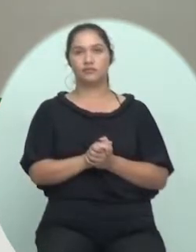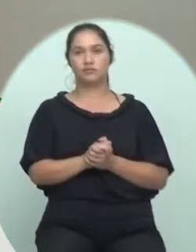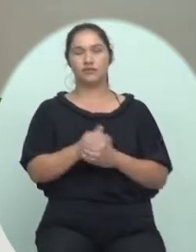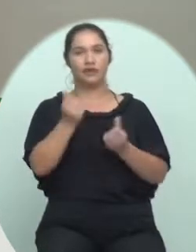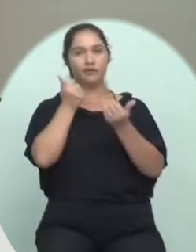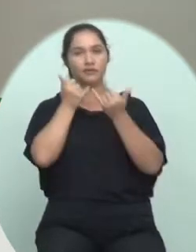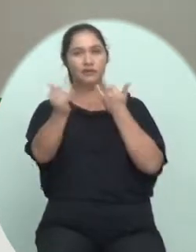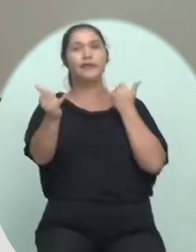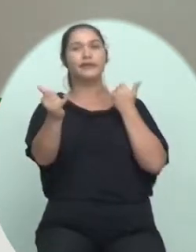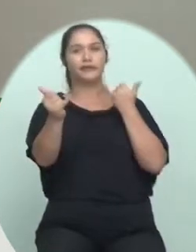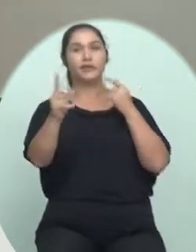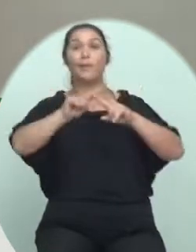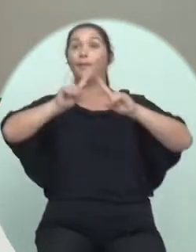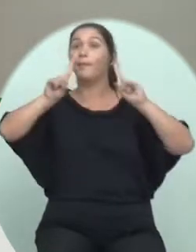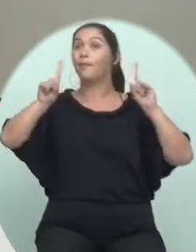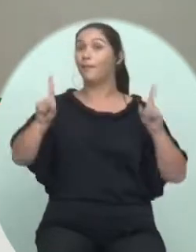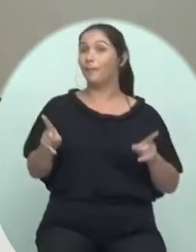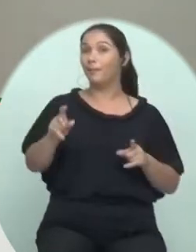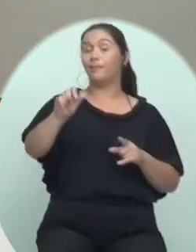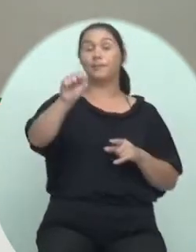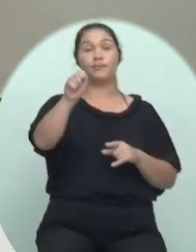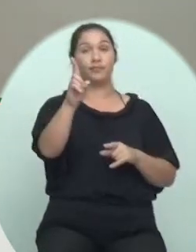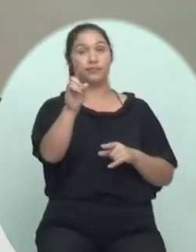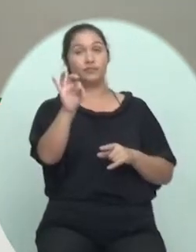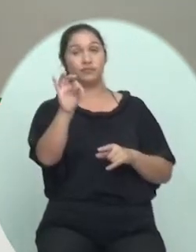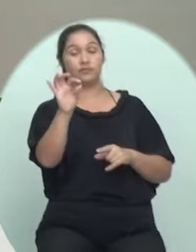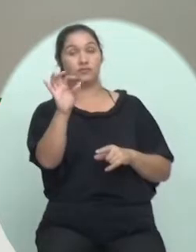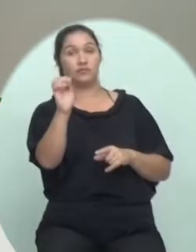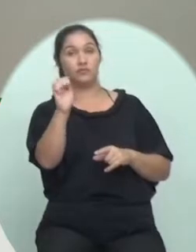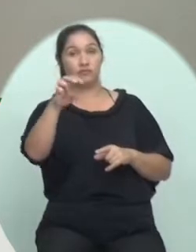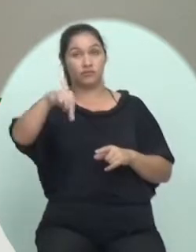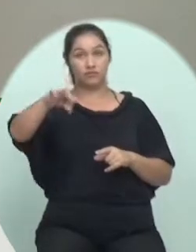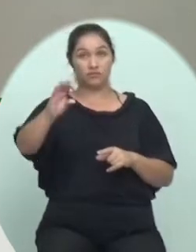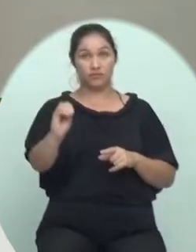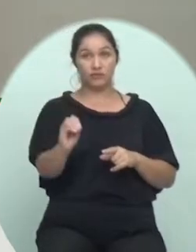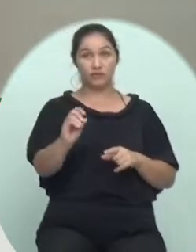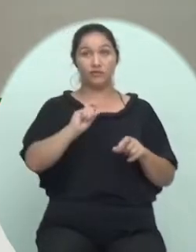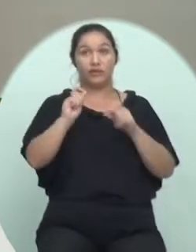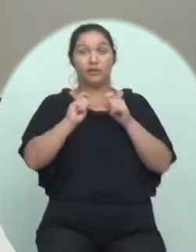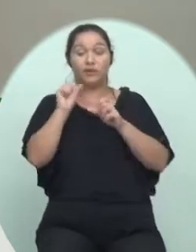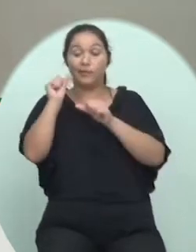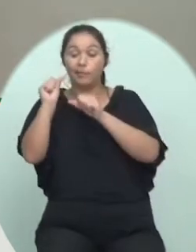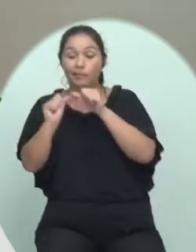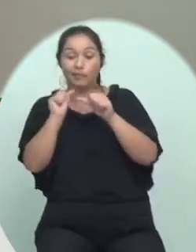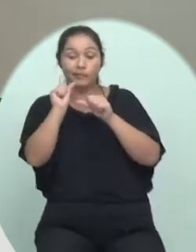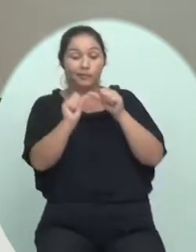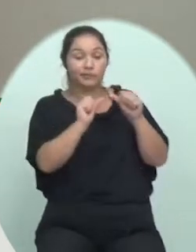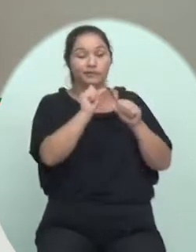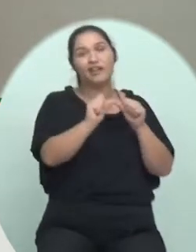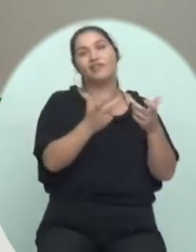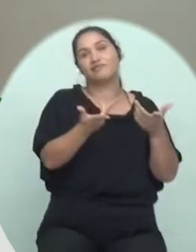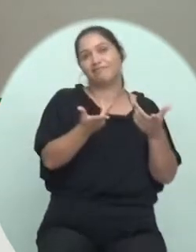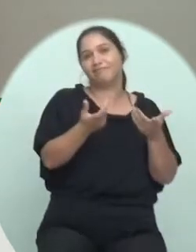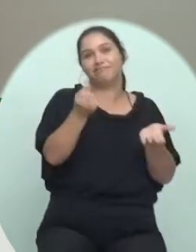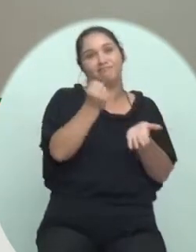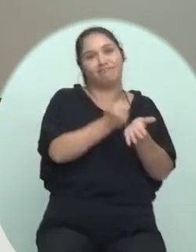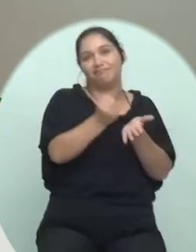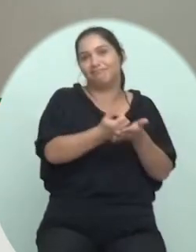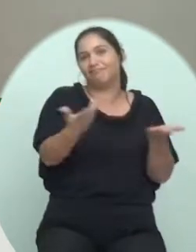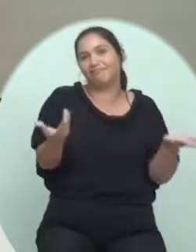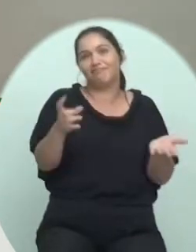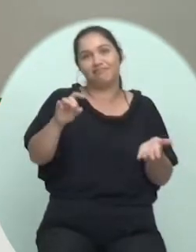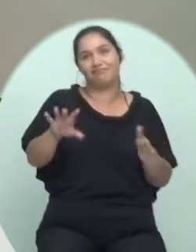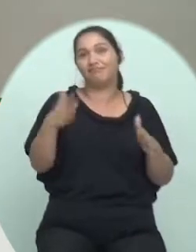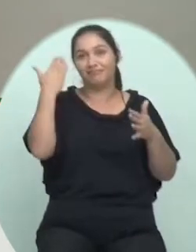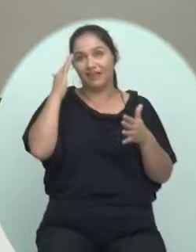Ora, o aditamento também é um instrumento utilizado para modificar convênios, contratos ou similares. Veja,